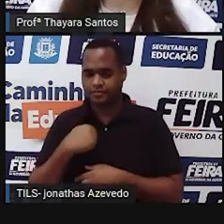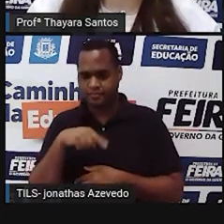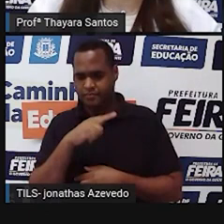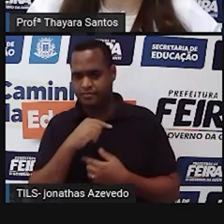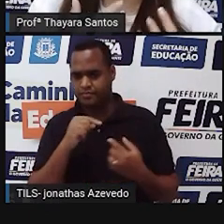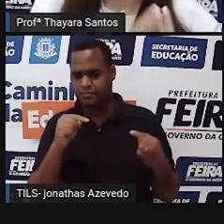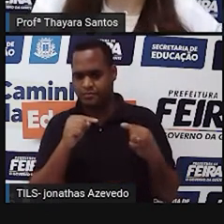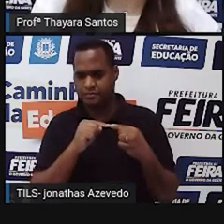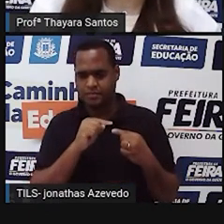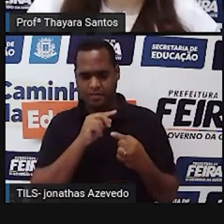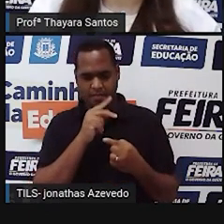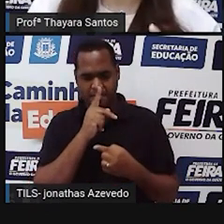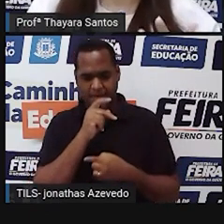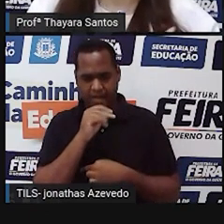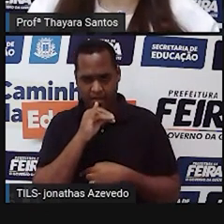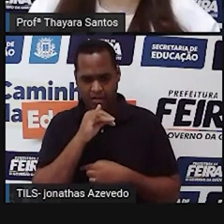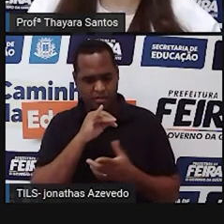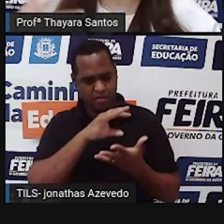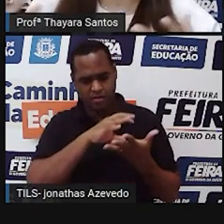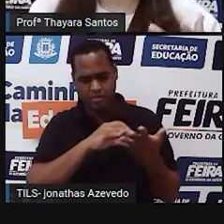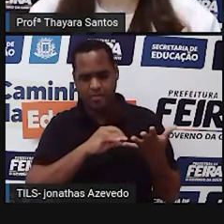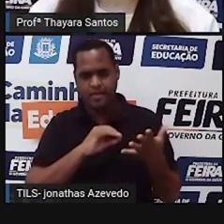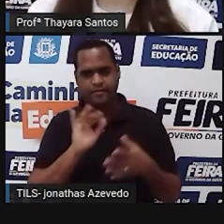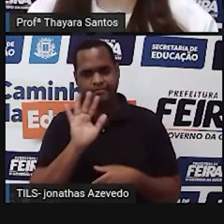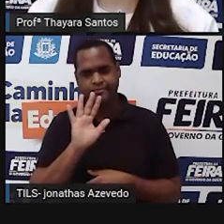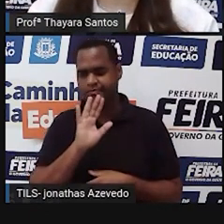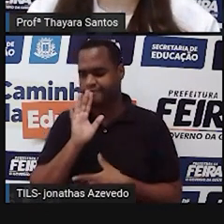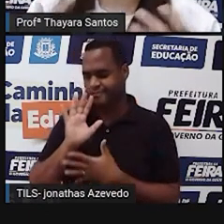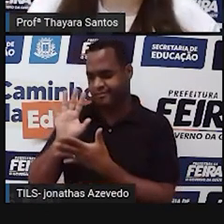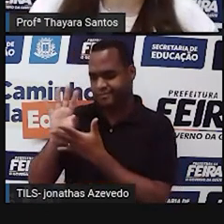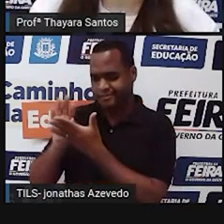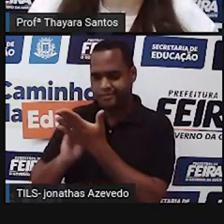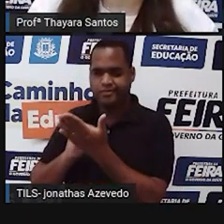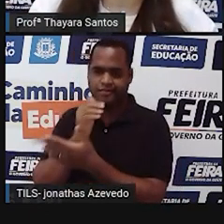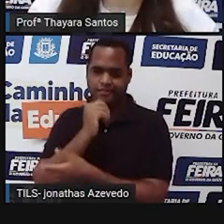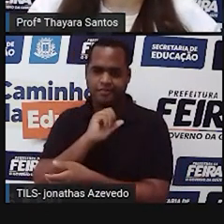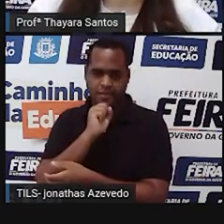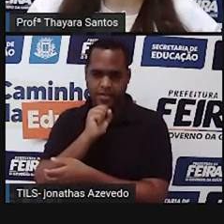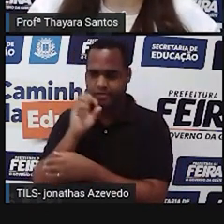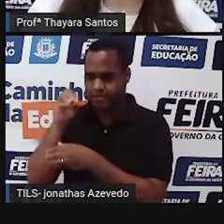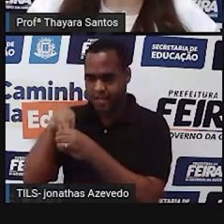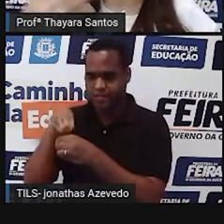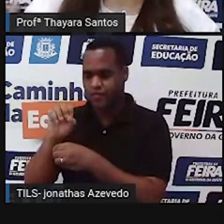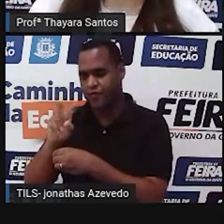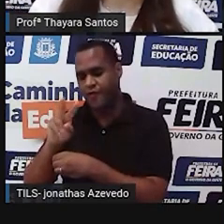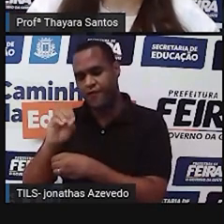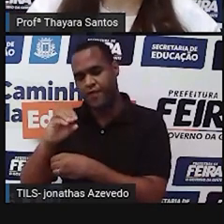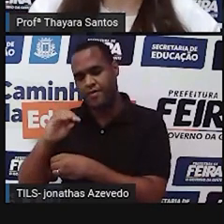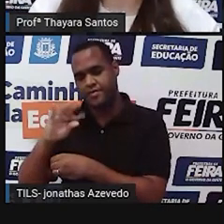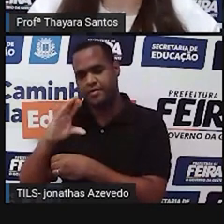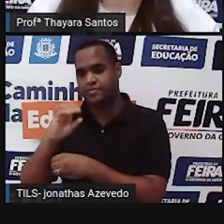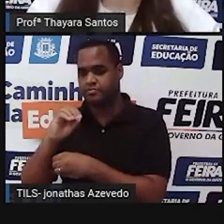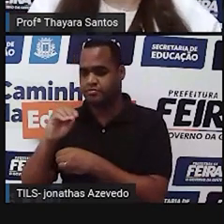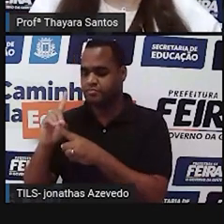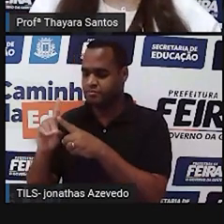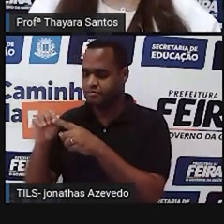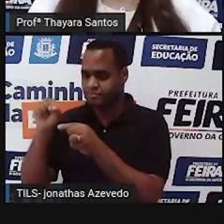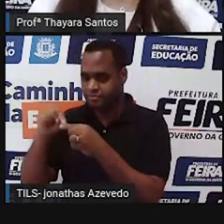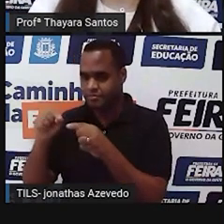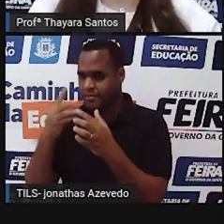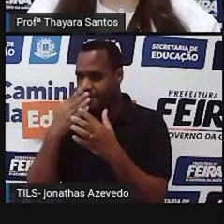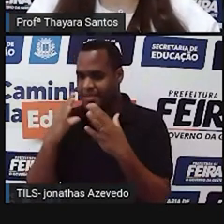mitocôndrias do nosso pai, a gente só herda as mitocôndrias da nossa mãe, as que estão lá no ovócito. As do pai são perdidas depois que